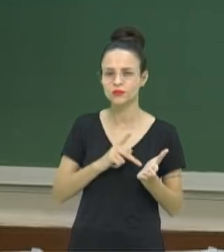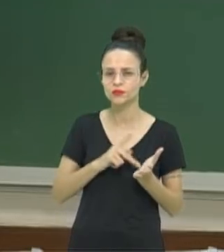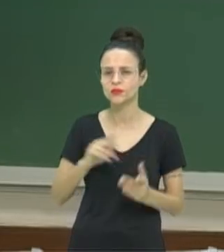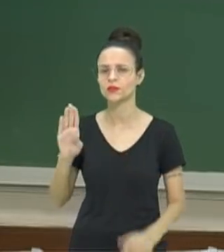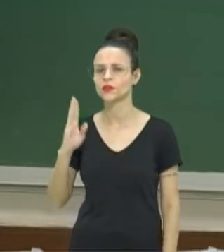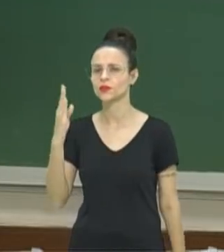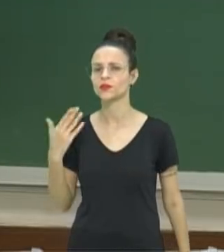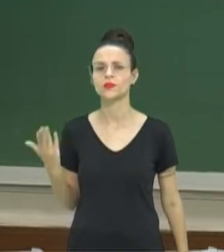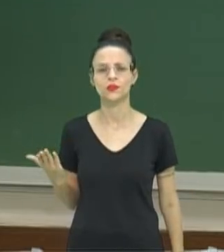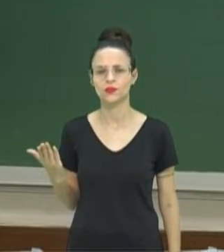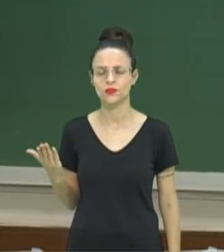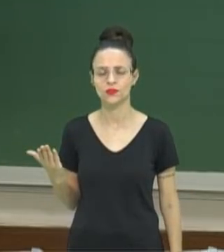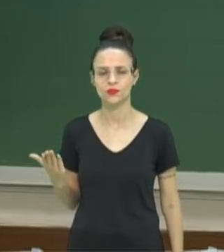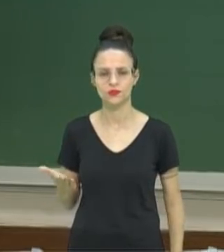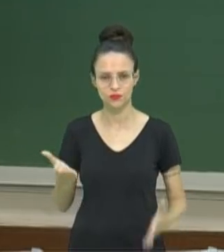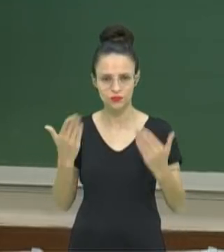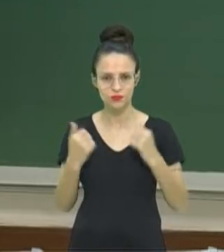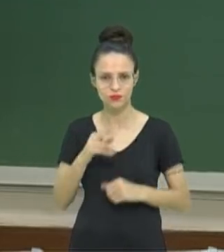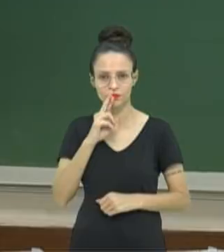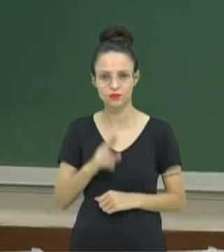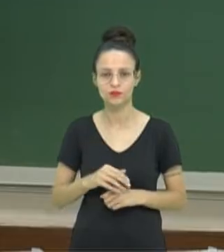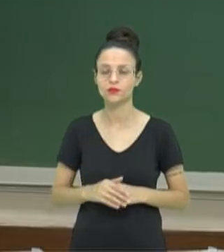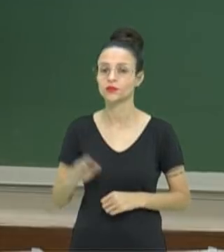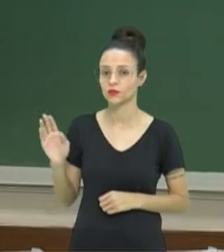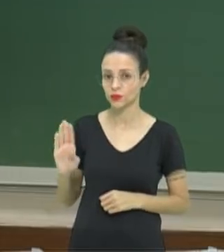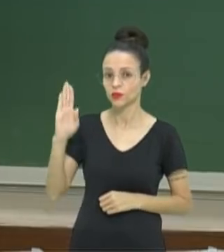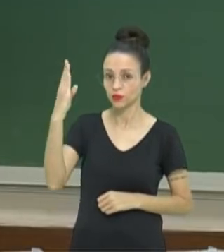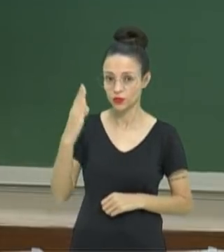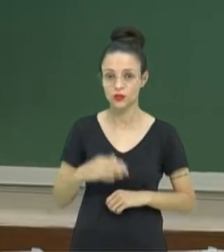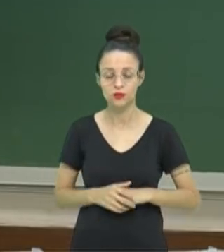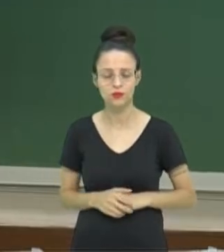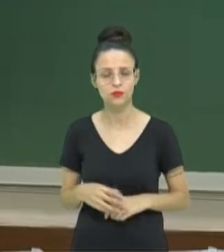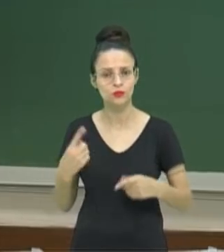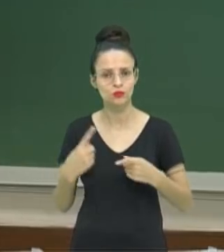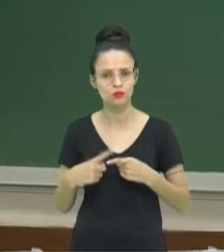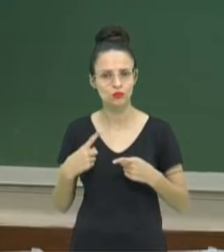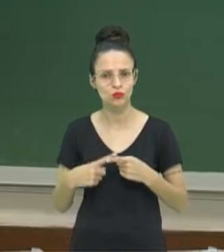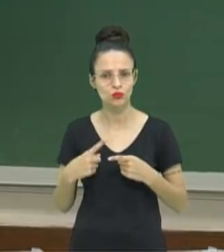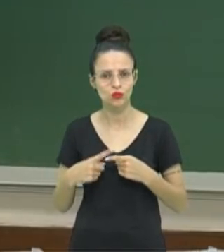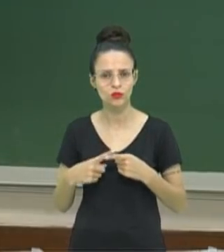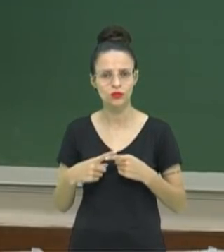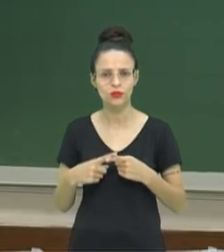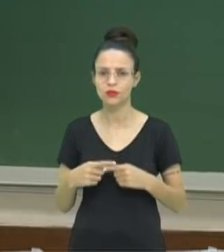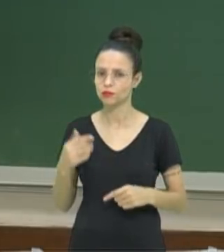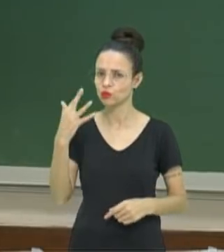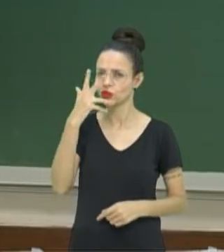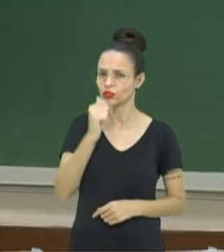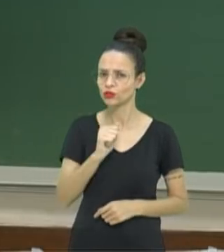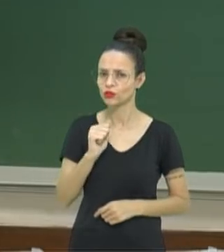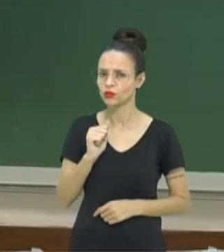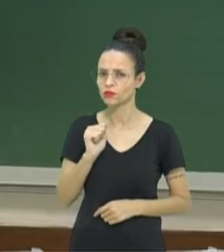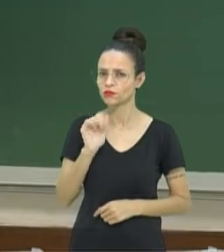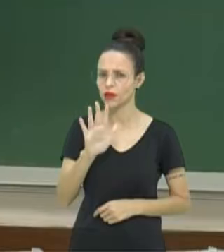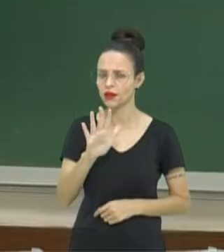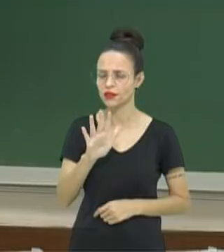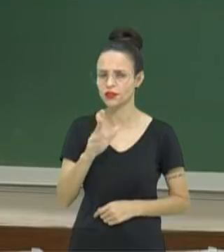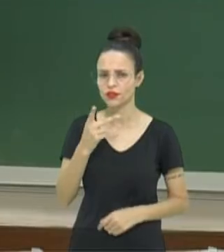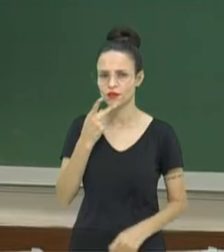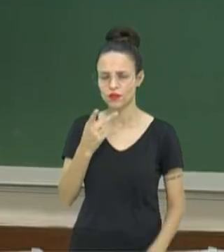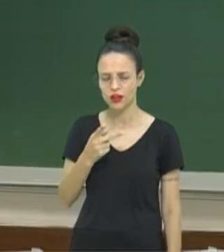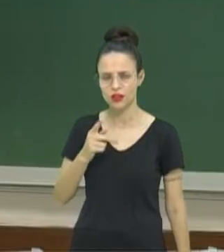ou é falsa? Então vamos lá para a resposta. É falsa. Por quê? Tudo muito bonitinho, mas quando eu falei